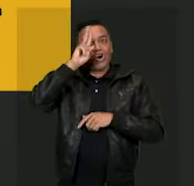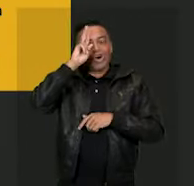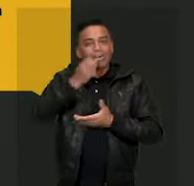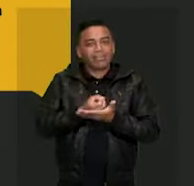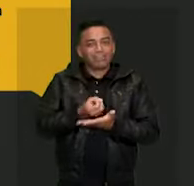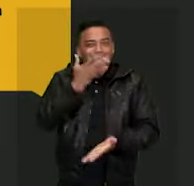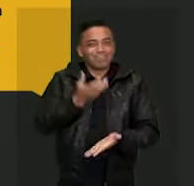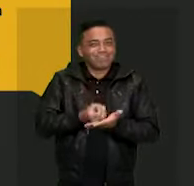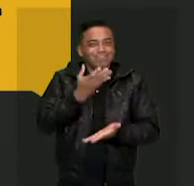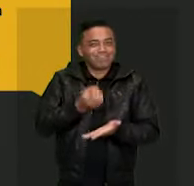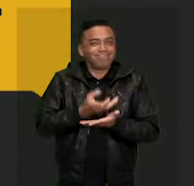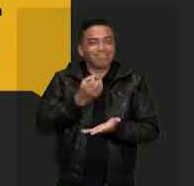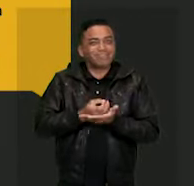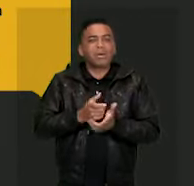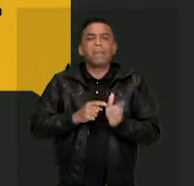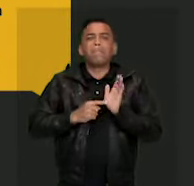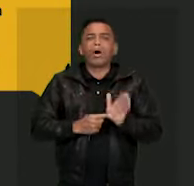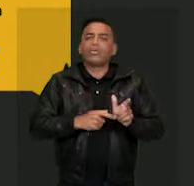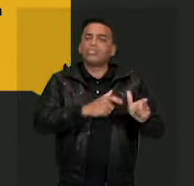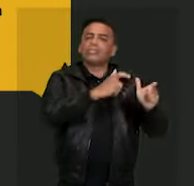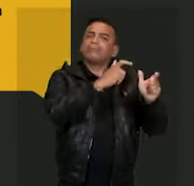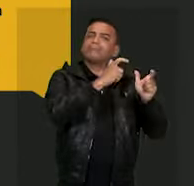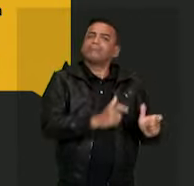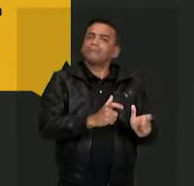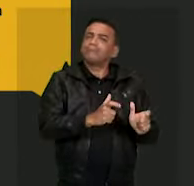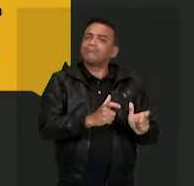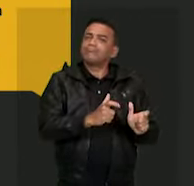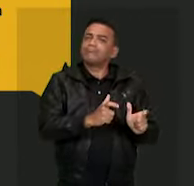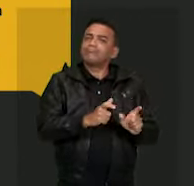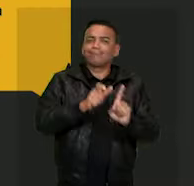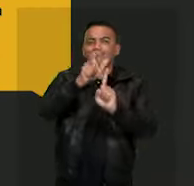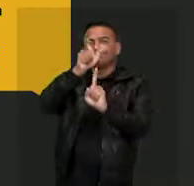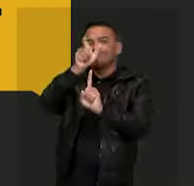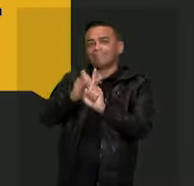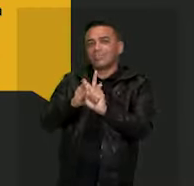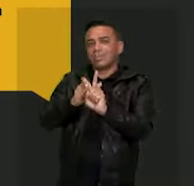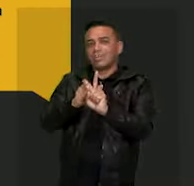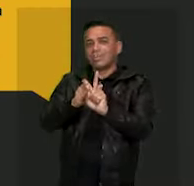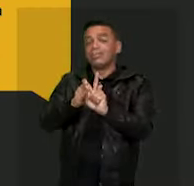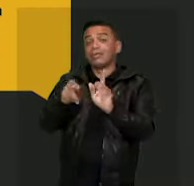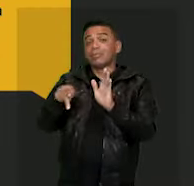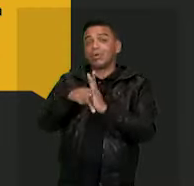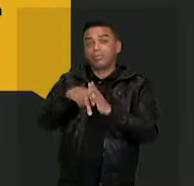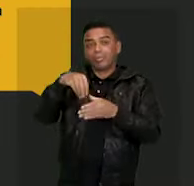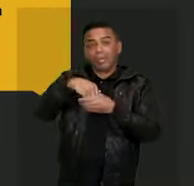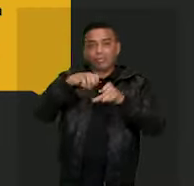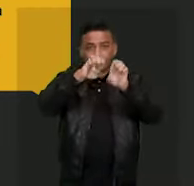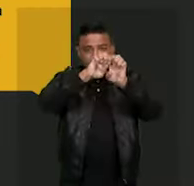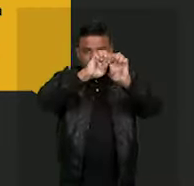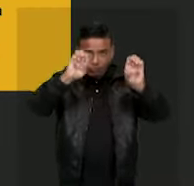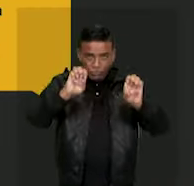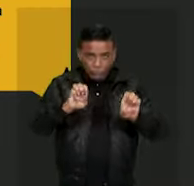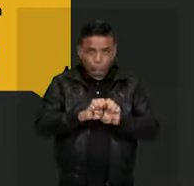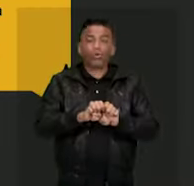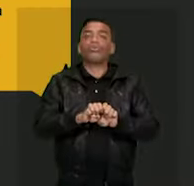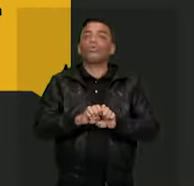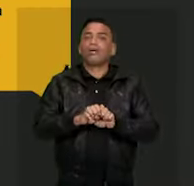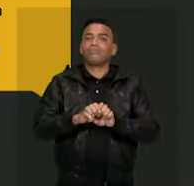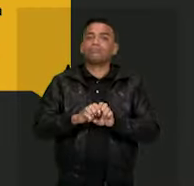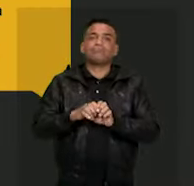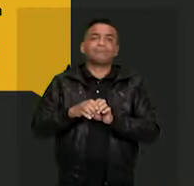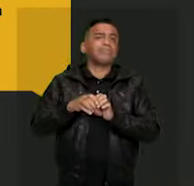que apresentem cenários, personagens, observando os elementos da estrutura,